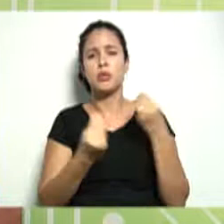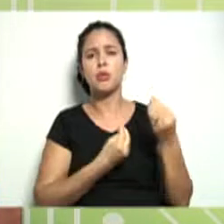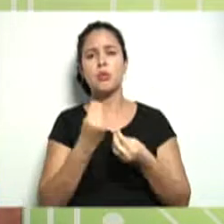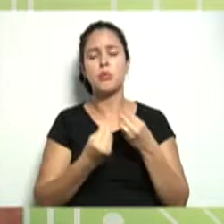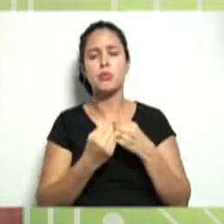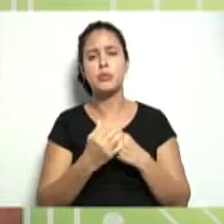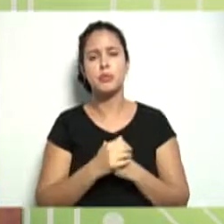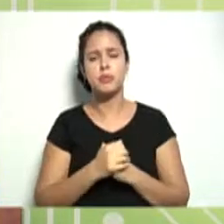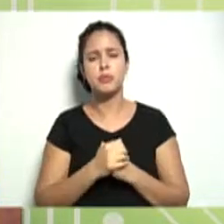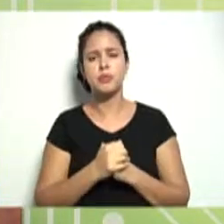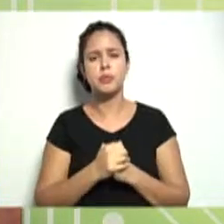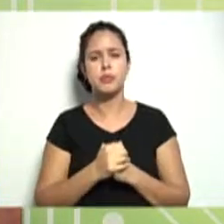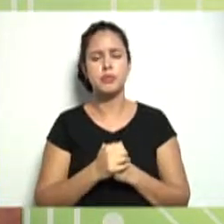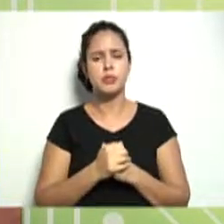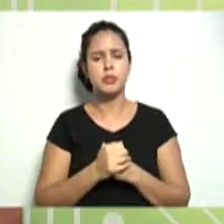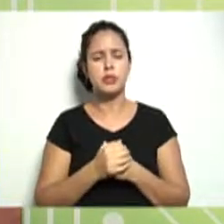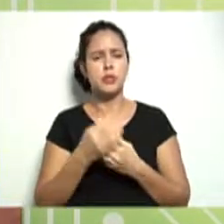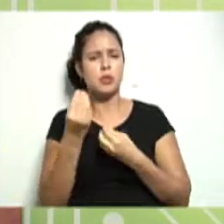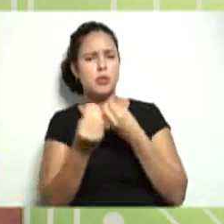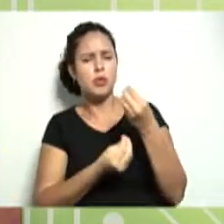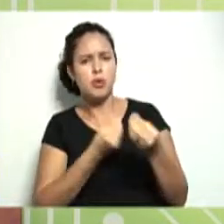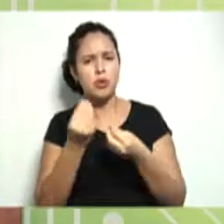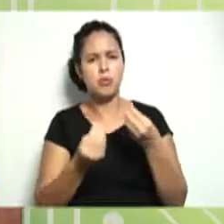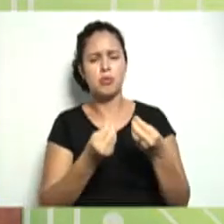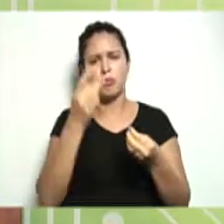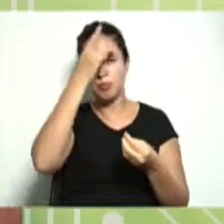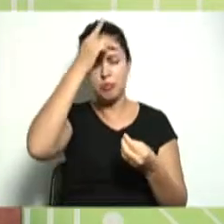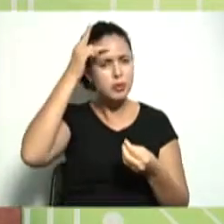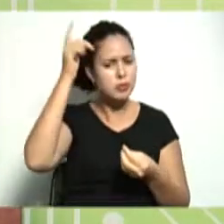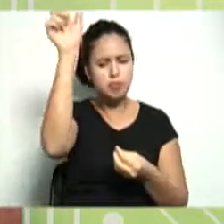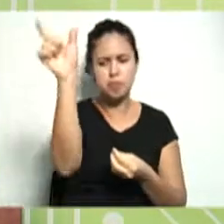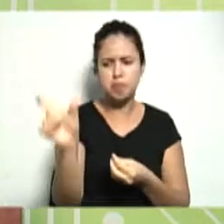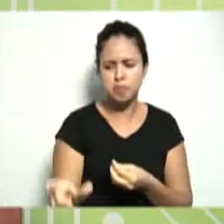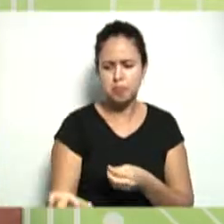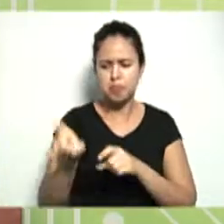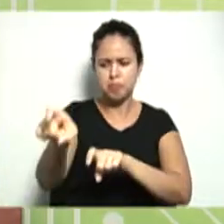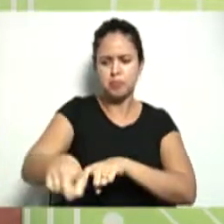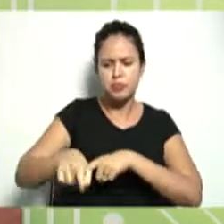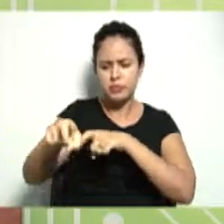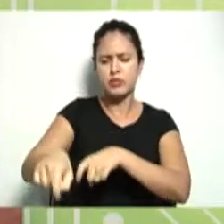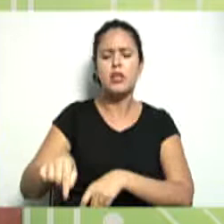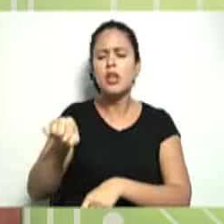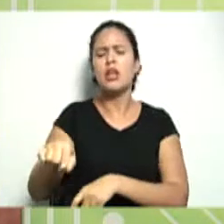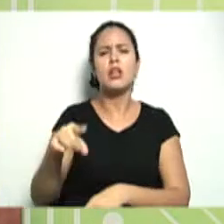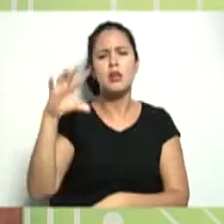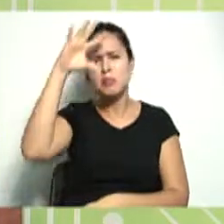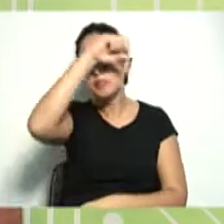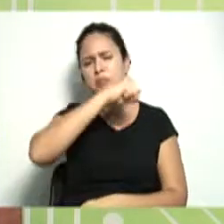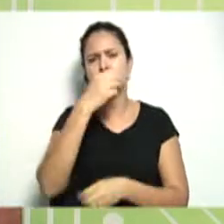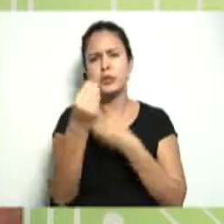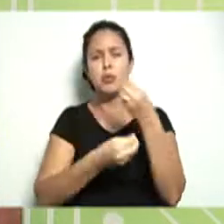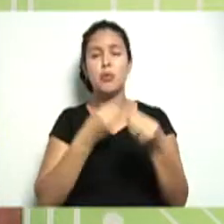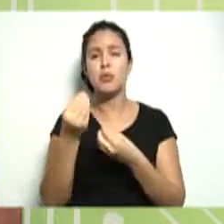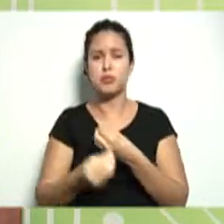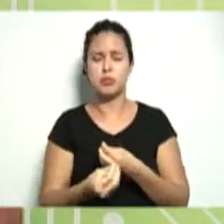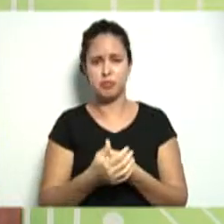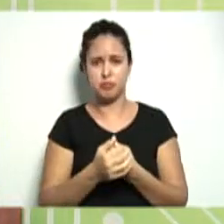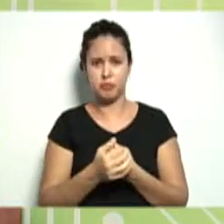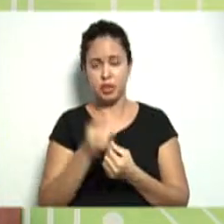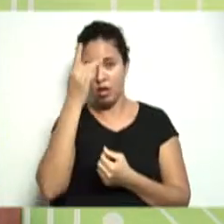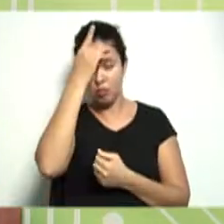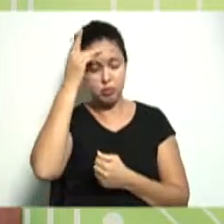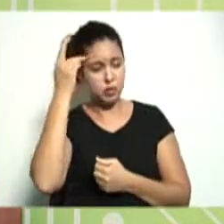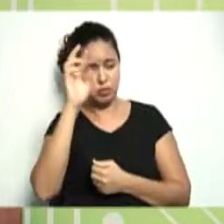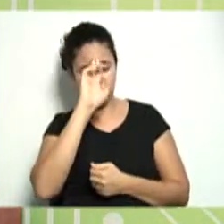professor? Como que alguém que é agricultor aprendeu o seu ofício, né? Como que alguém que é dono de